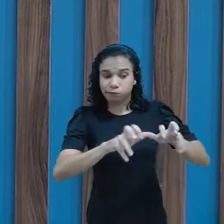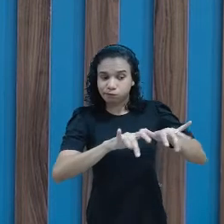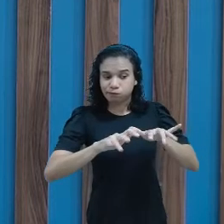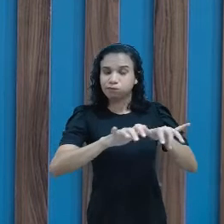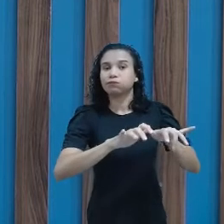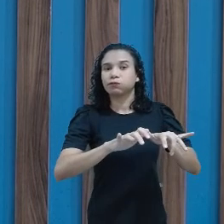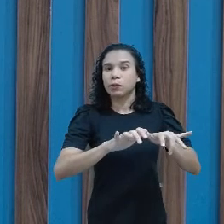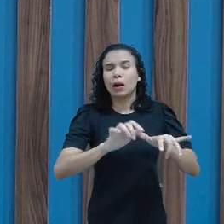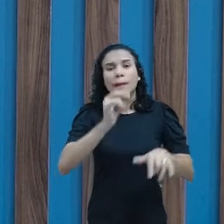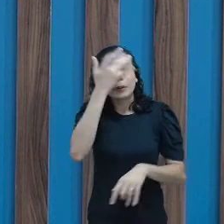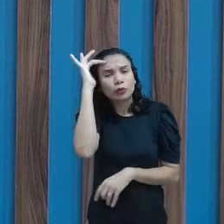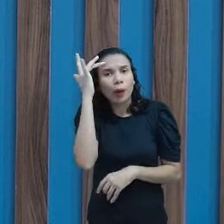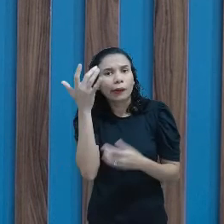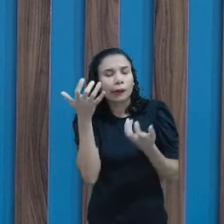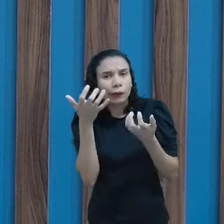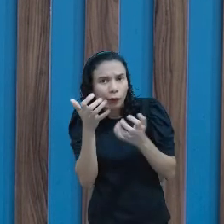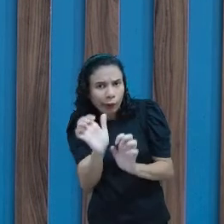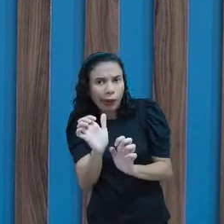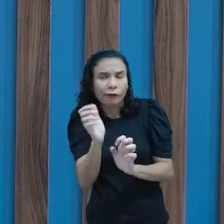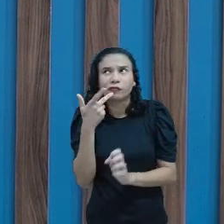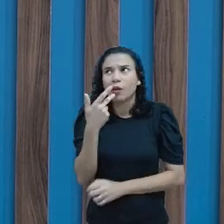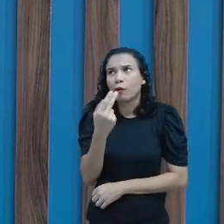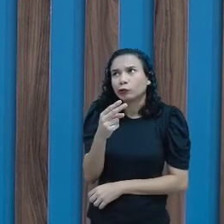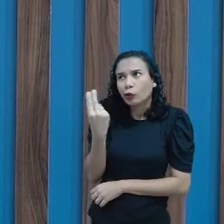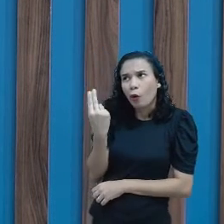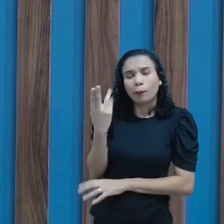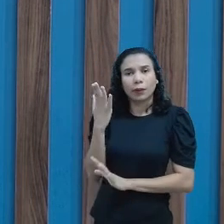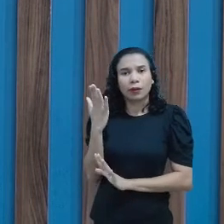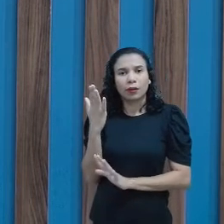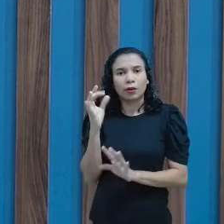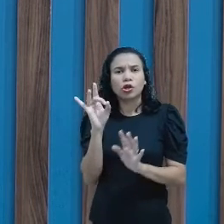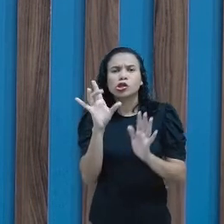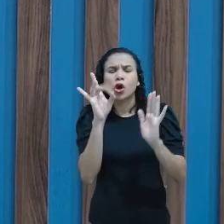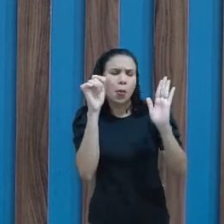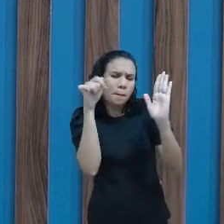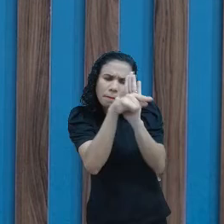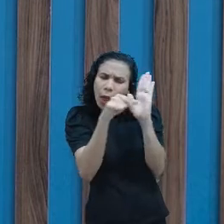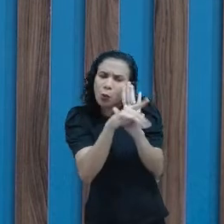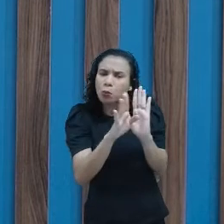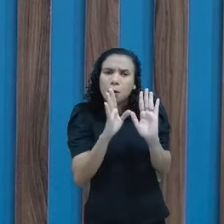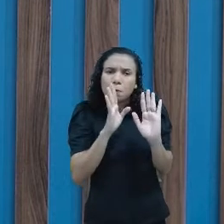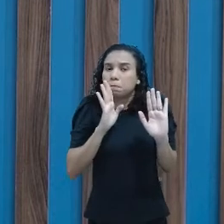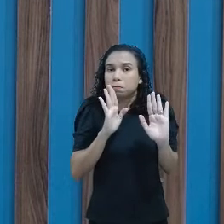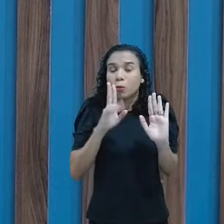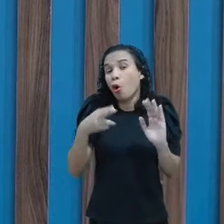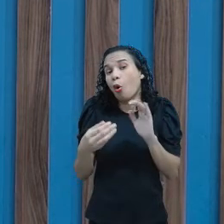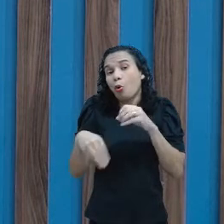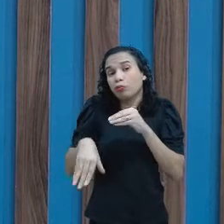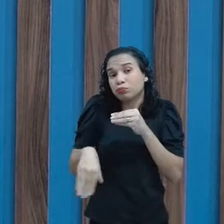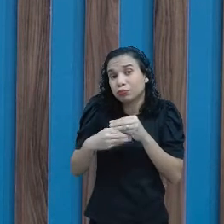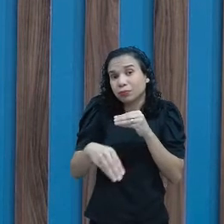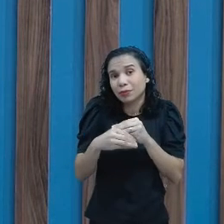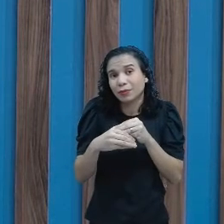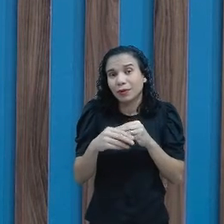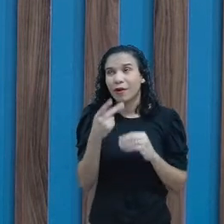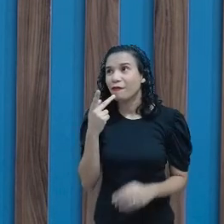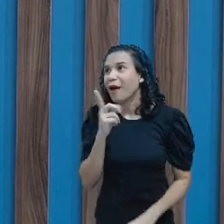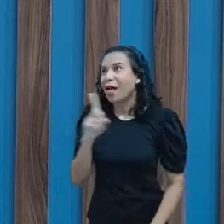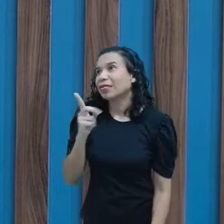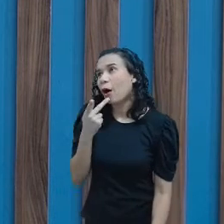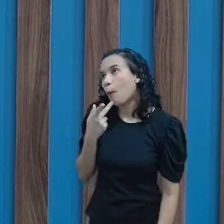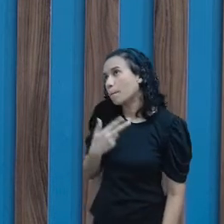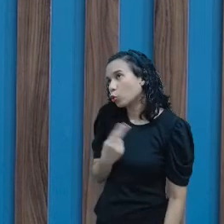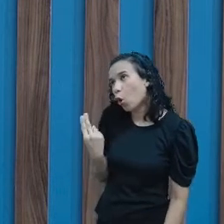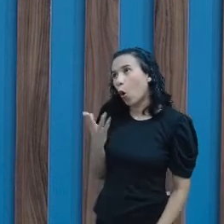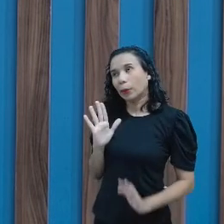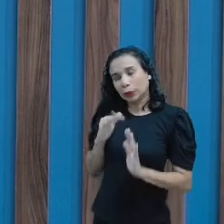vocês. Quem não quiser se identificar, coloca assim a pergunta, ou então a sugestão, e bota, não fale meu nome, que tem